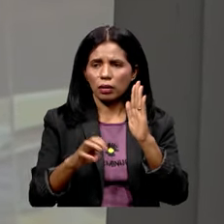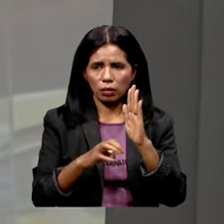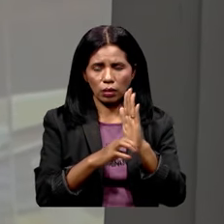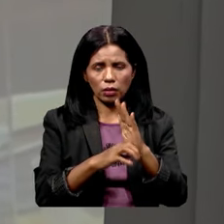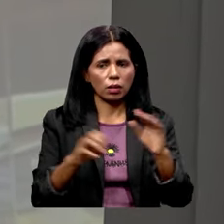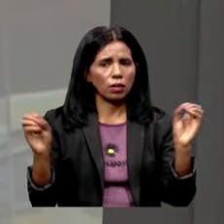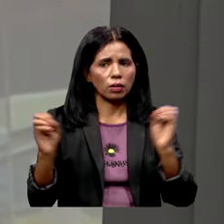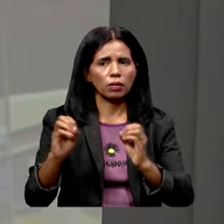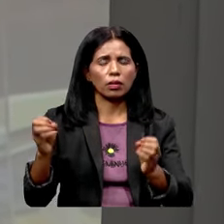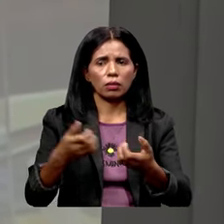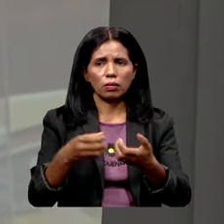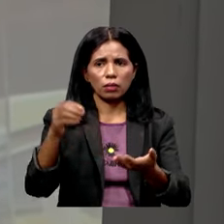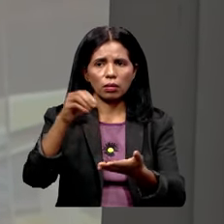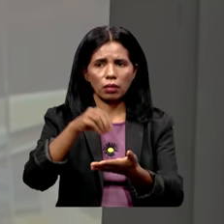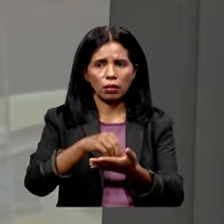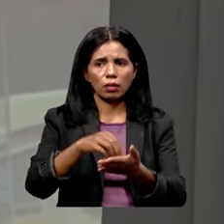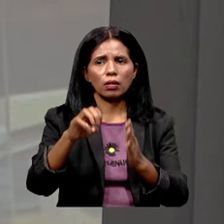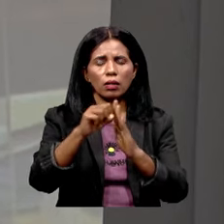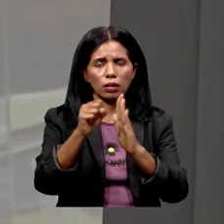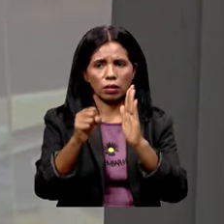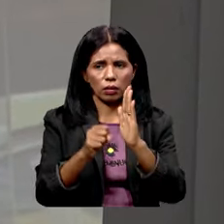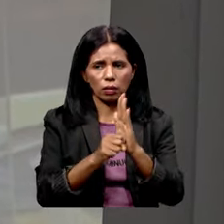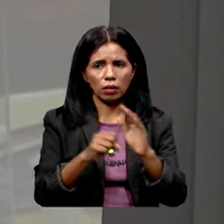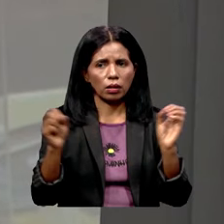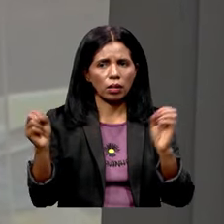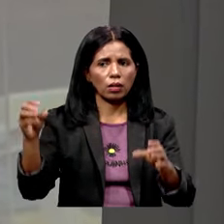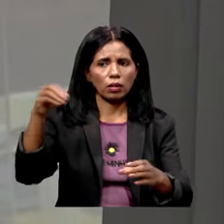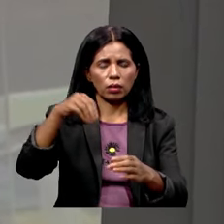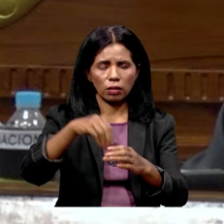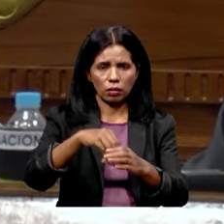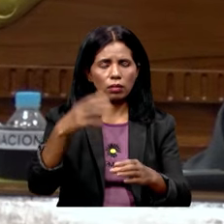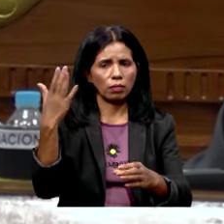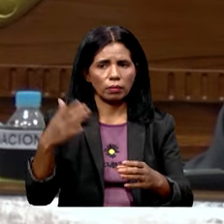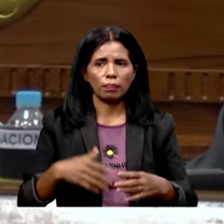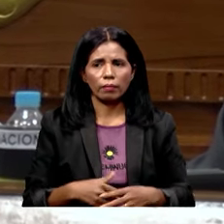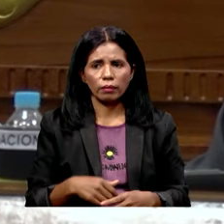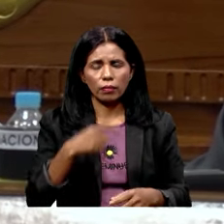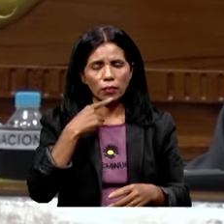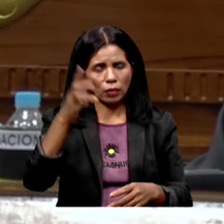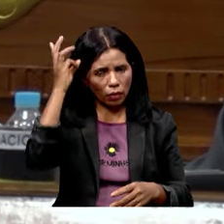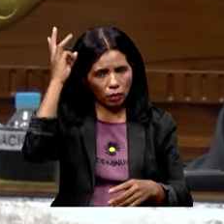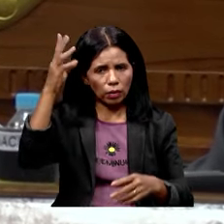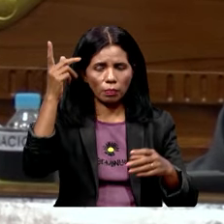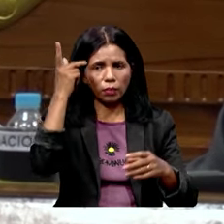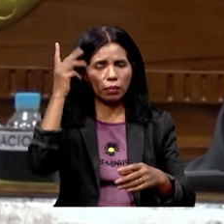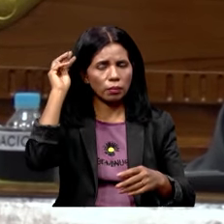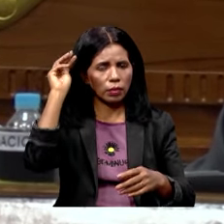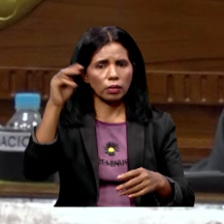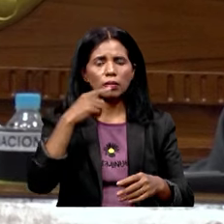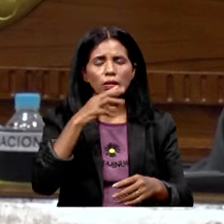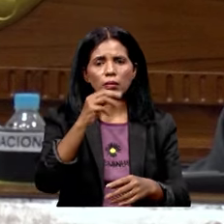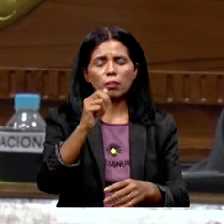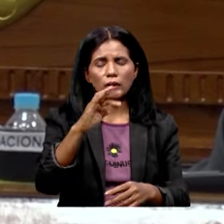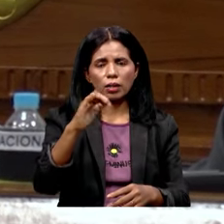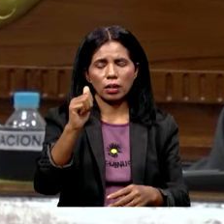atu alimenta estatuto nebe la halu parte órgão soberania. A tamba preocupação, né? Primeiro-ministro interino Mariano